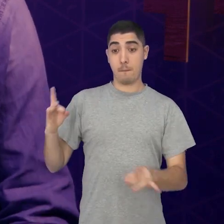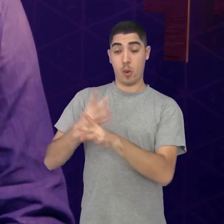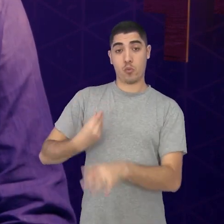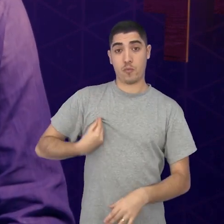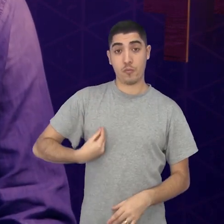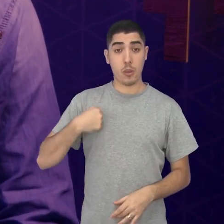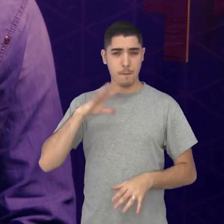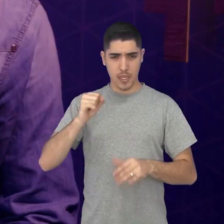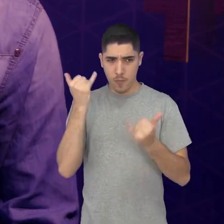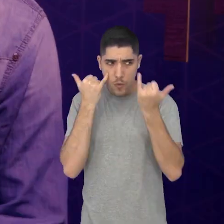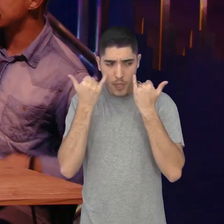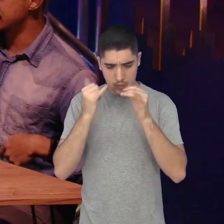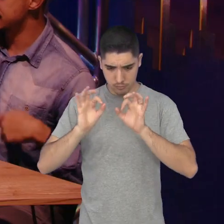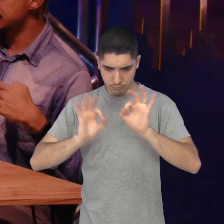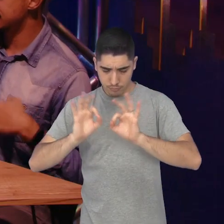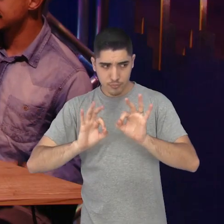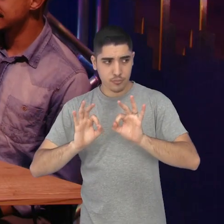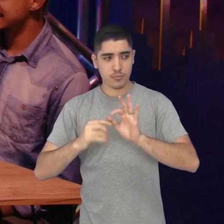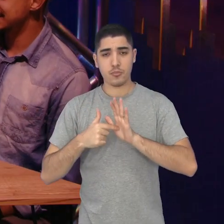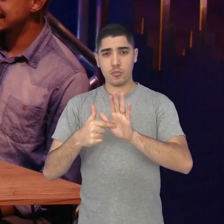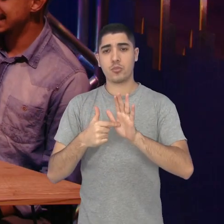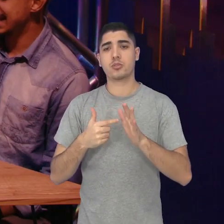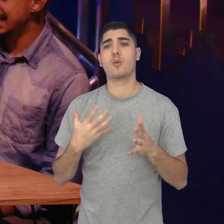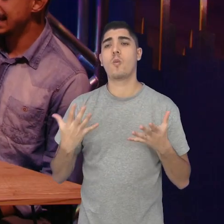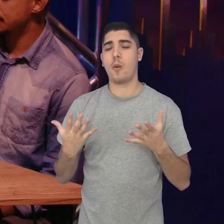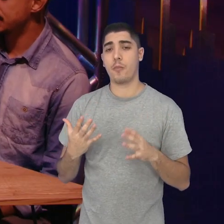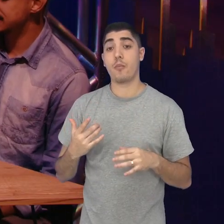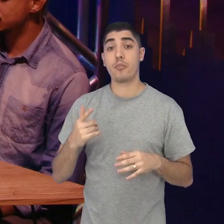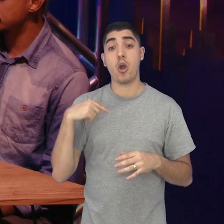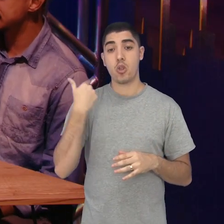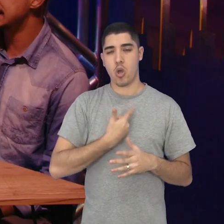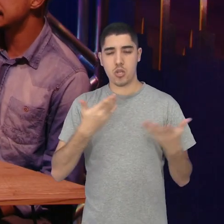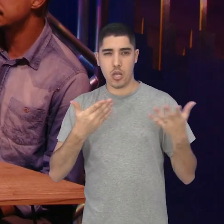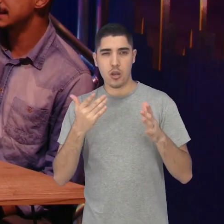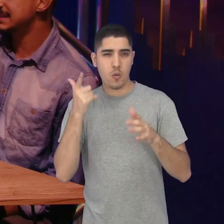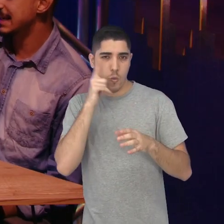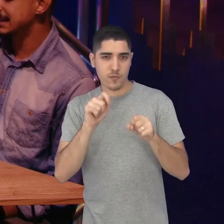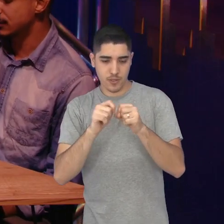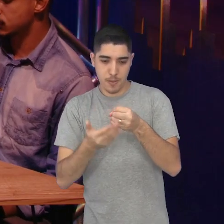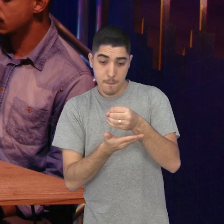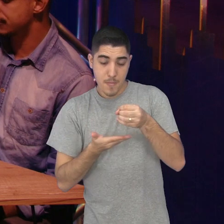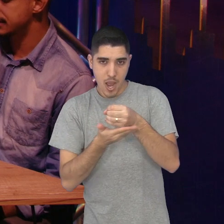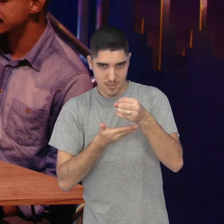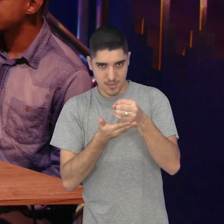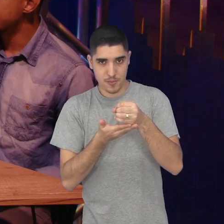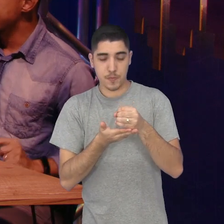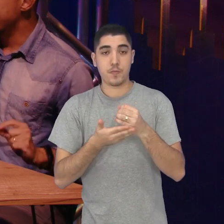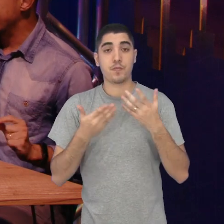aqui, Vic. Pega isso, amor, vamos ver o que a gente tem de informação. Só pra gente se basear aqui na nossa